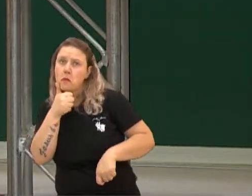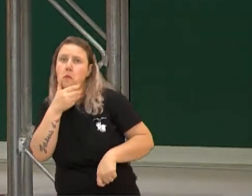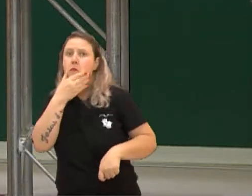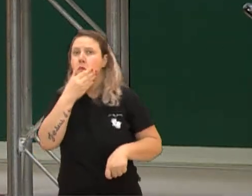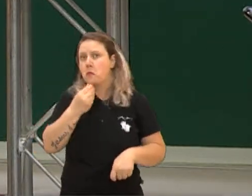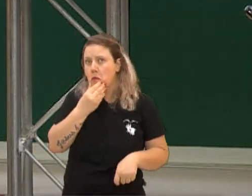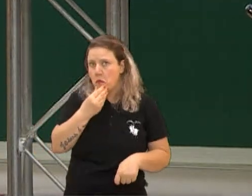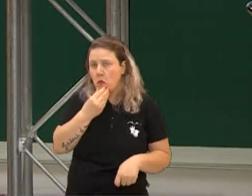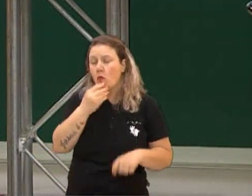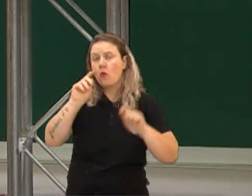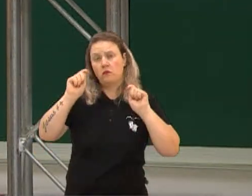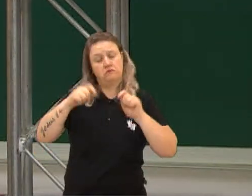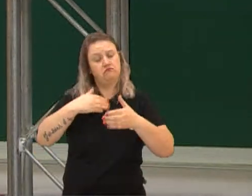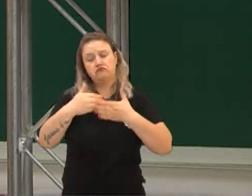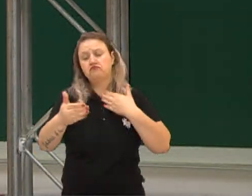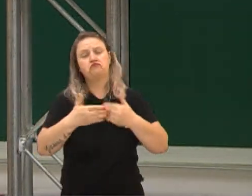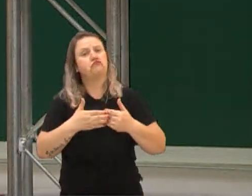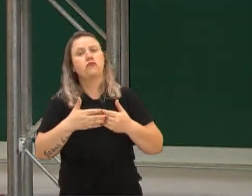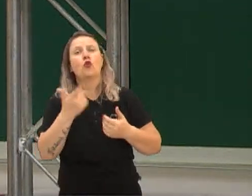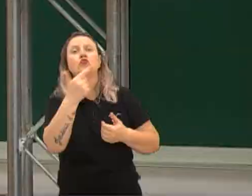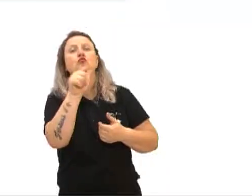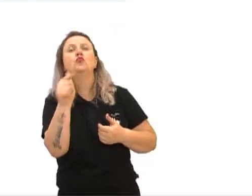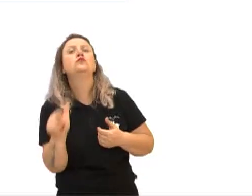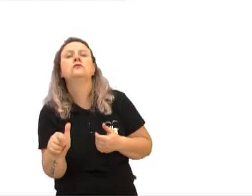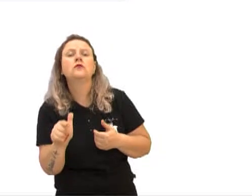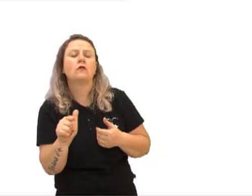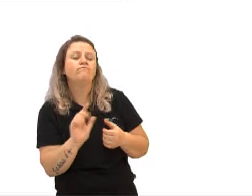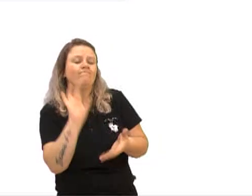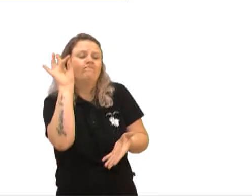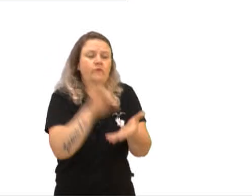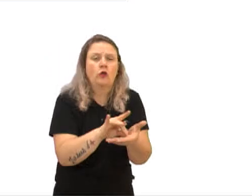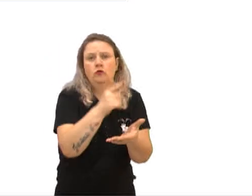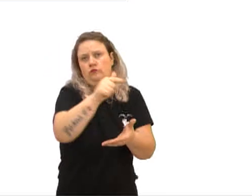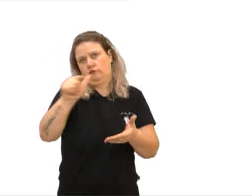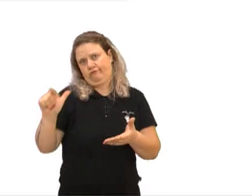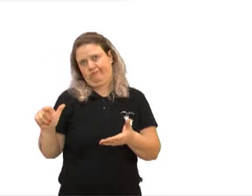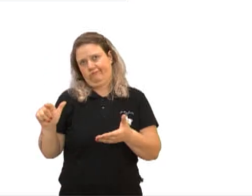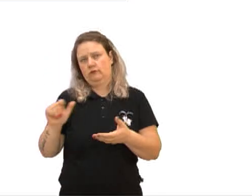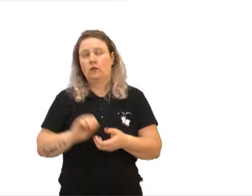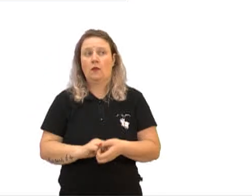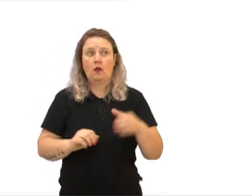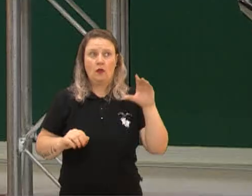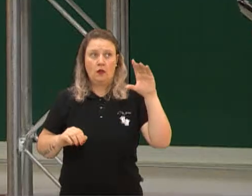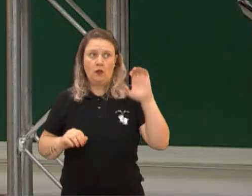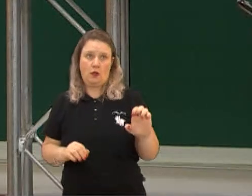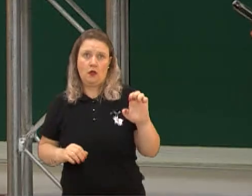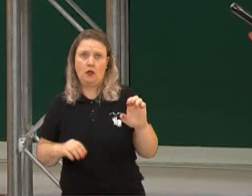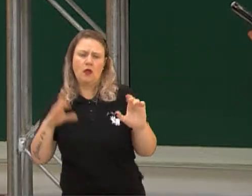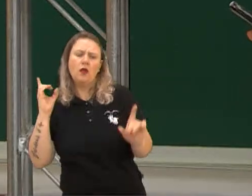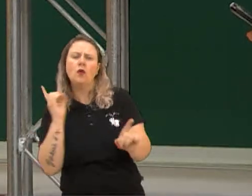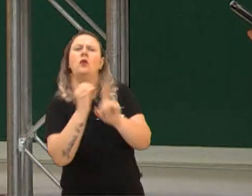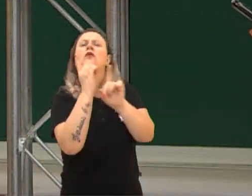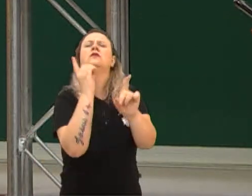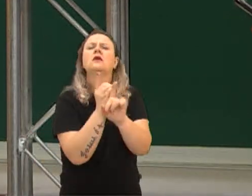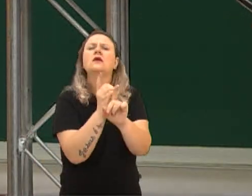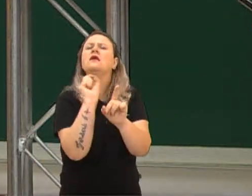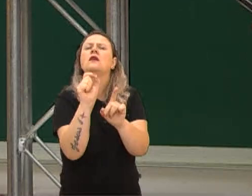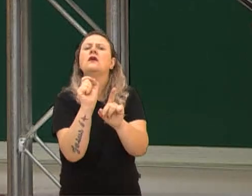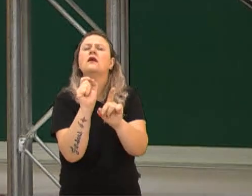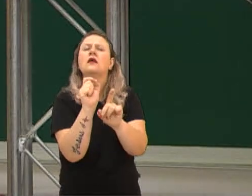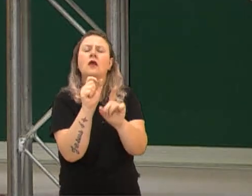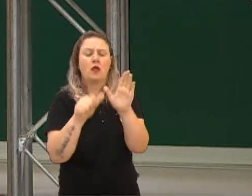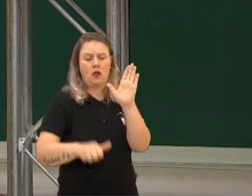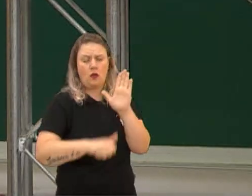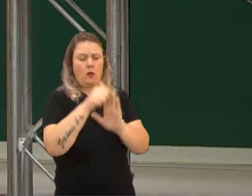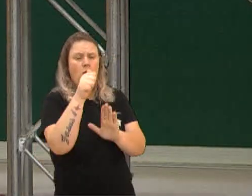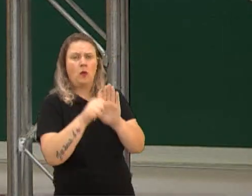um sujeito indeterminado, né? A gente discutiu bem isso. E na última, quem encontrei o livro? Só pode ser primeira pessoa